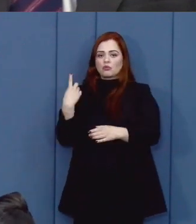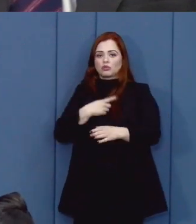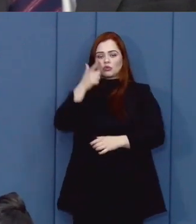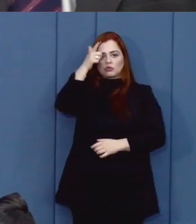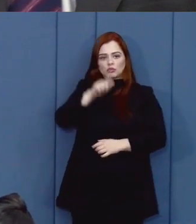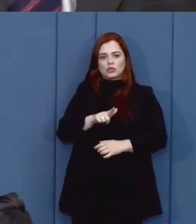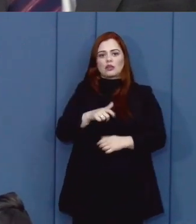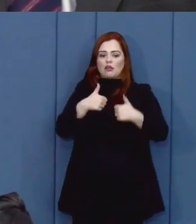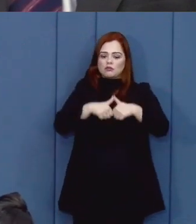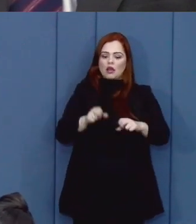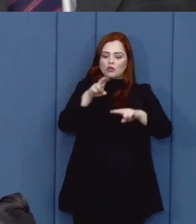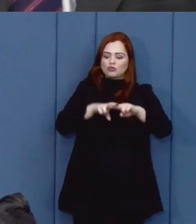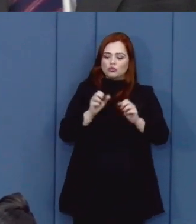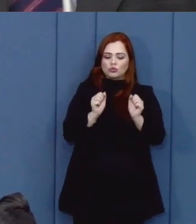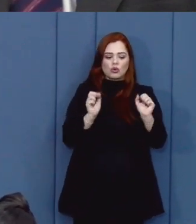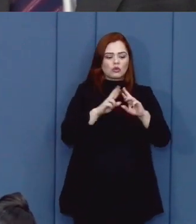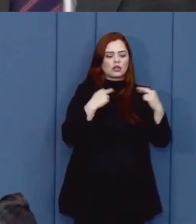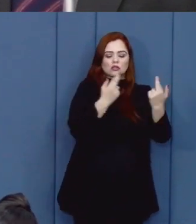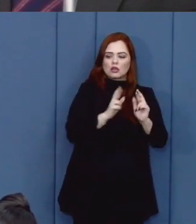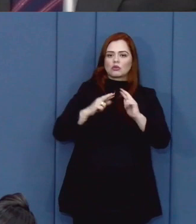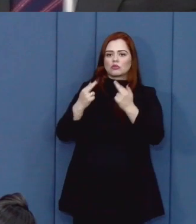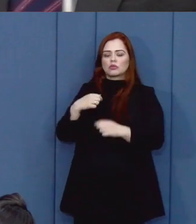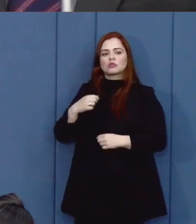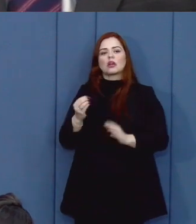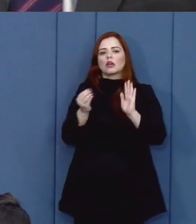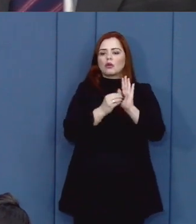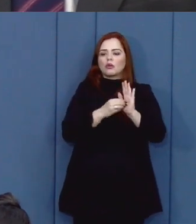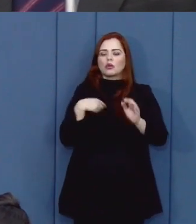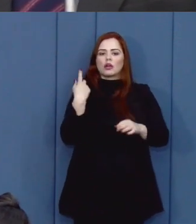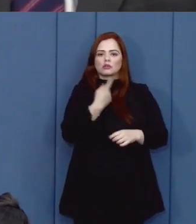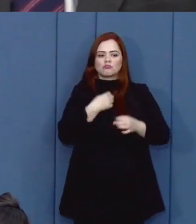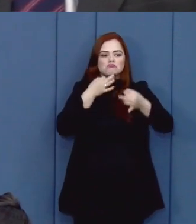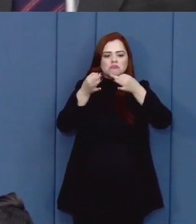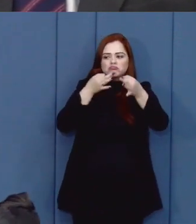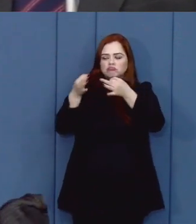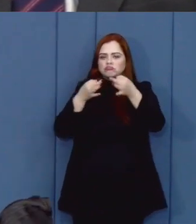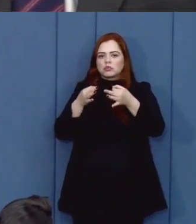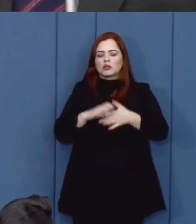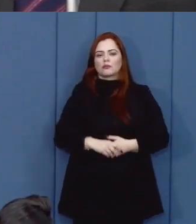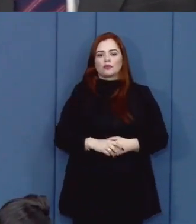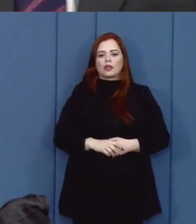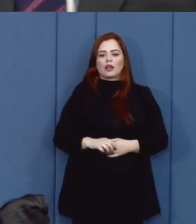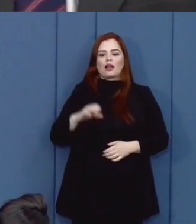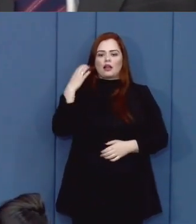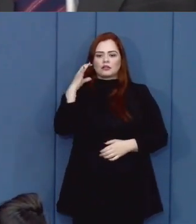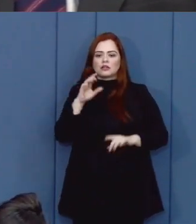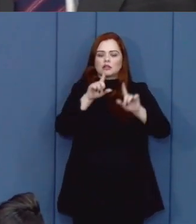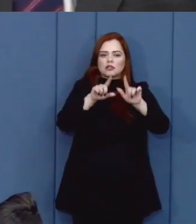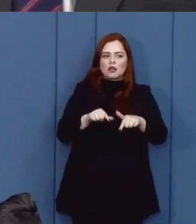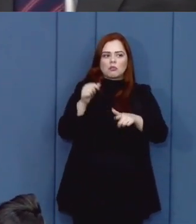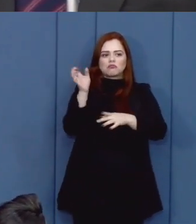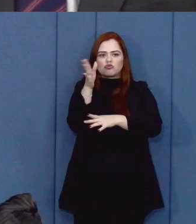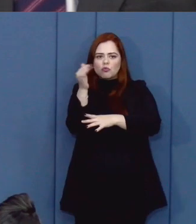conseguirmos estar sentados nos fóruns laterais e conseguir colocar as nossas posições. A arena da ciência é uma arena, tanto quanto a arena